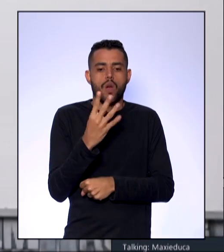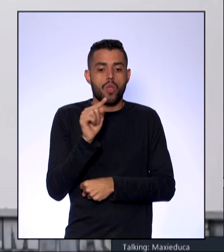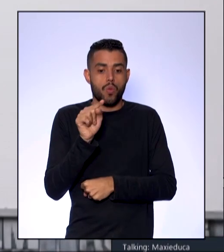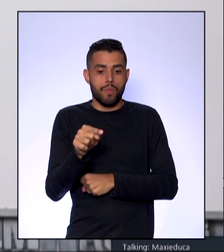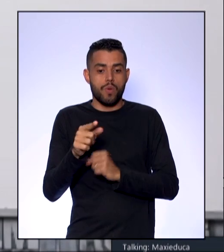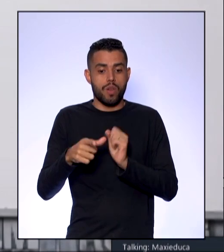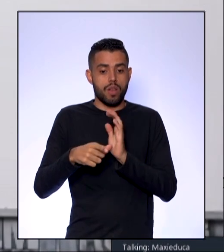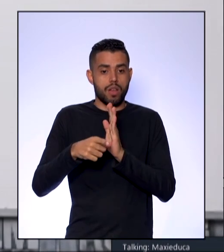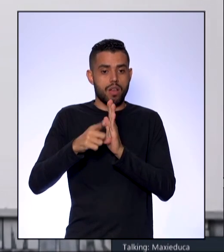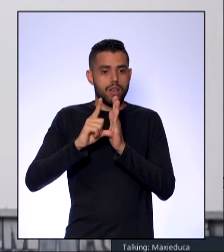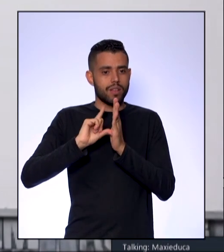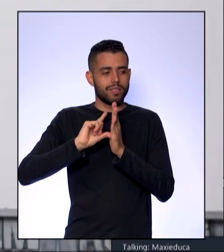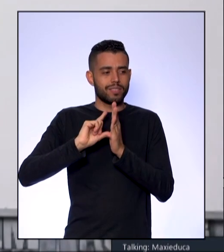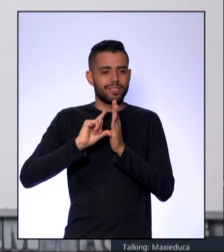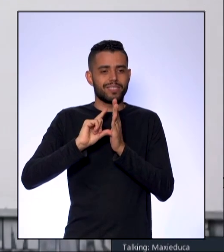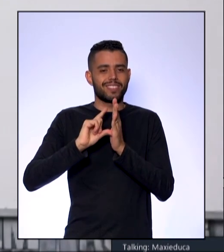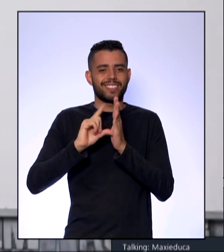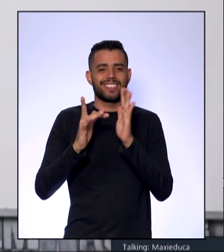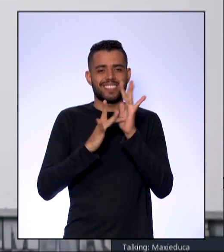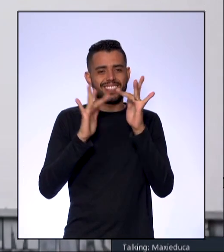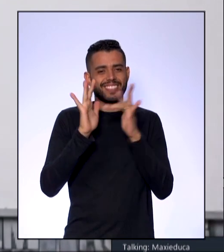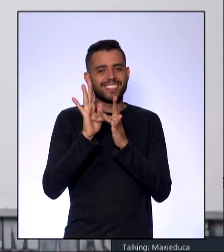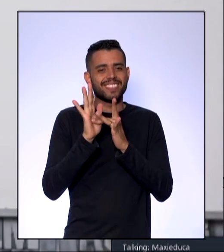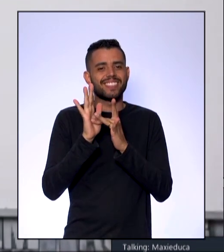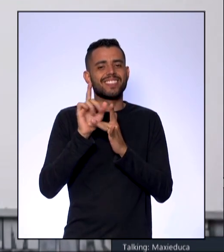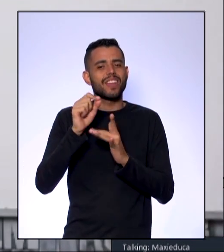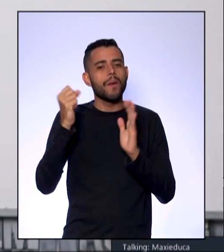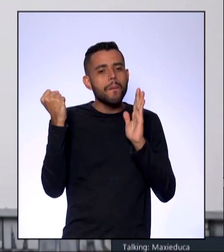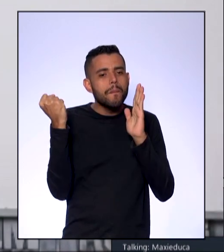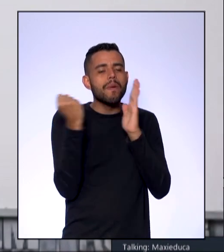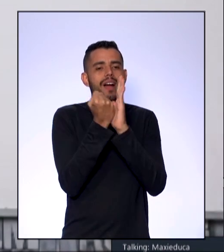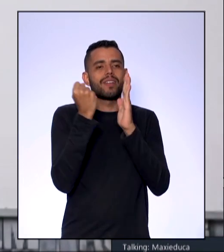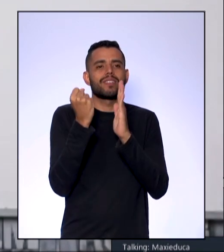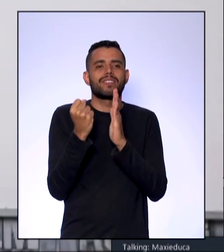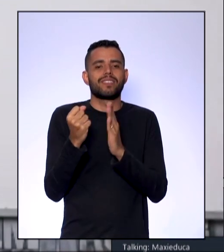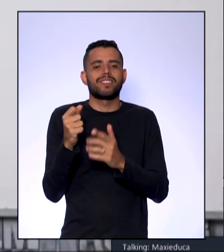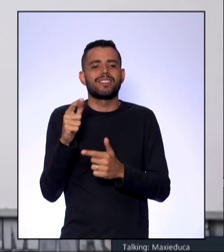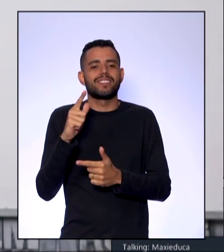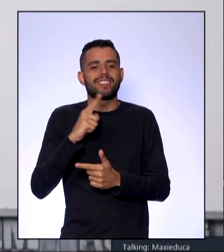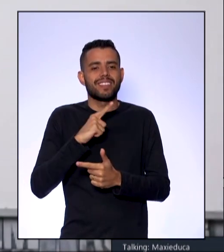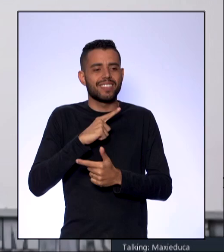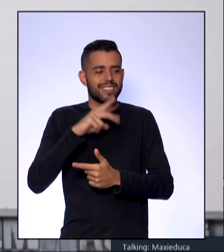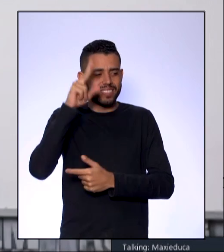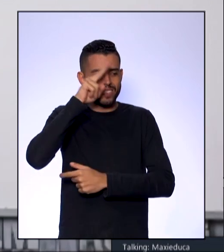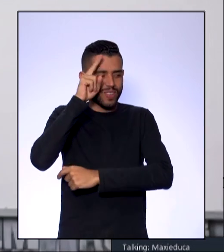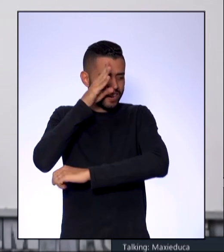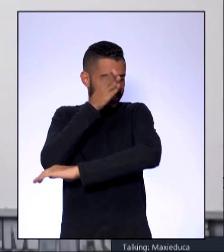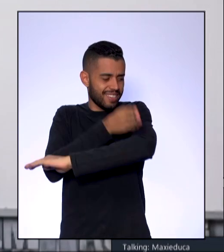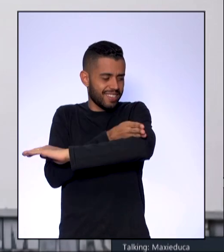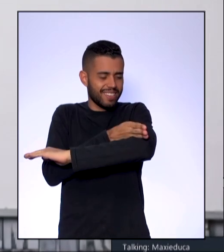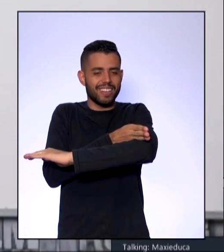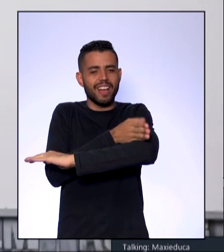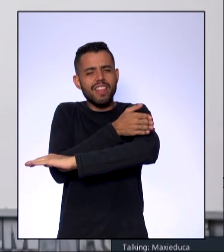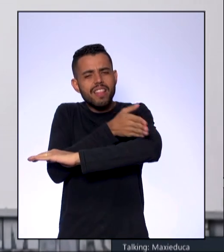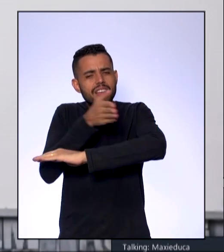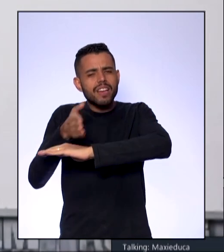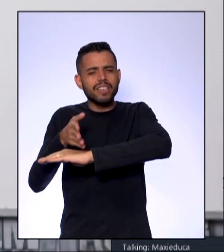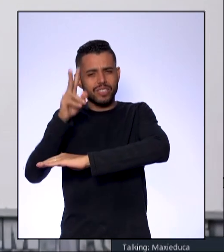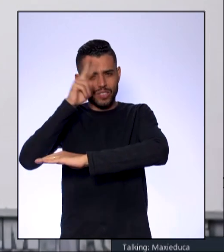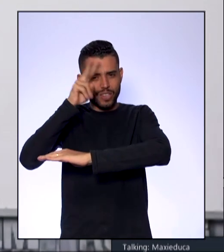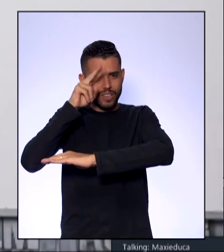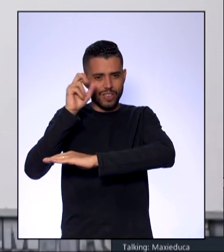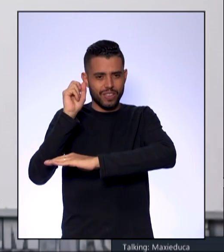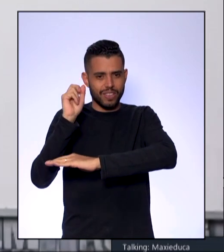aproximadamente, define-se o surgimento da escrita como o marco delimitador da pré-história para a história. Beleza,